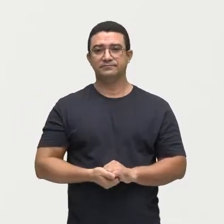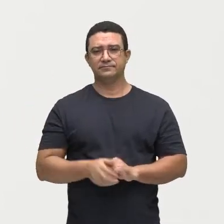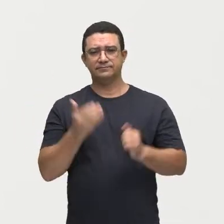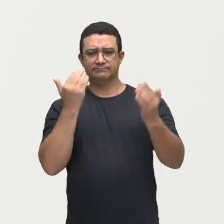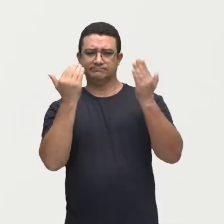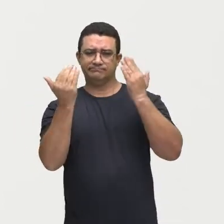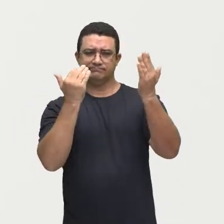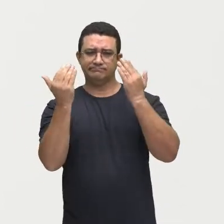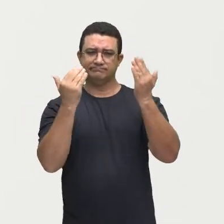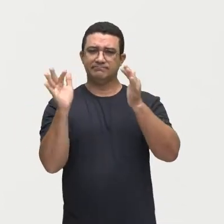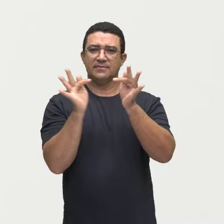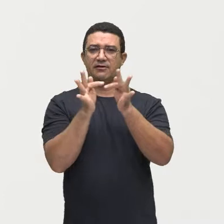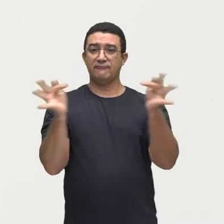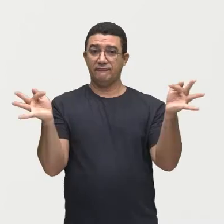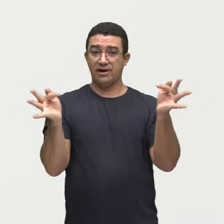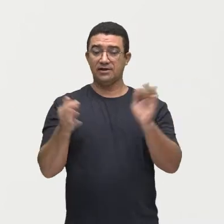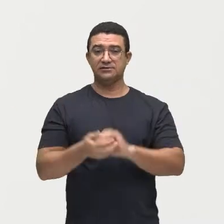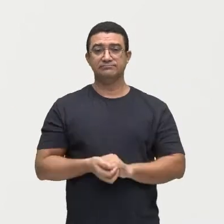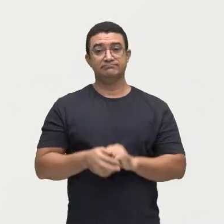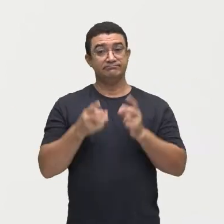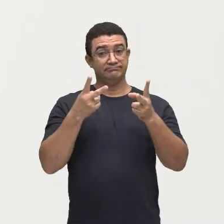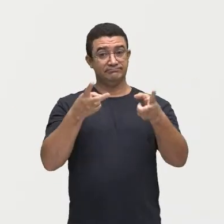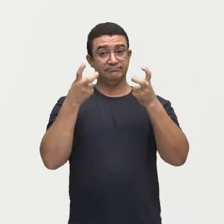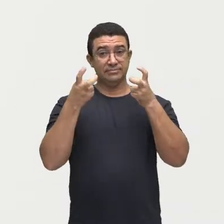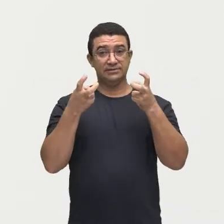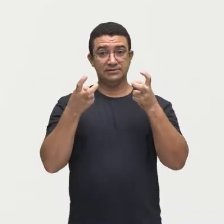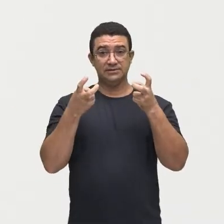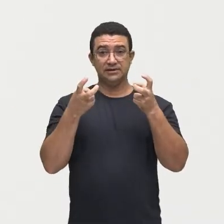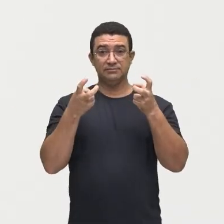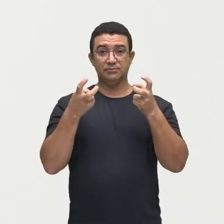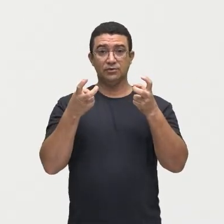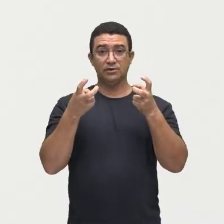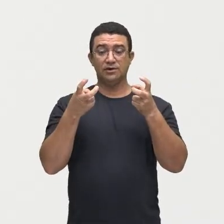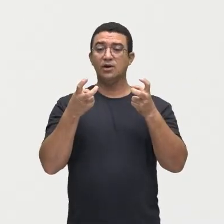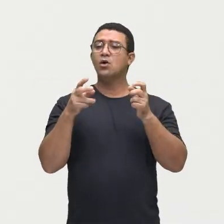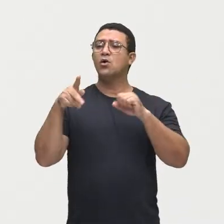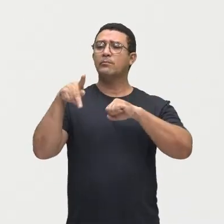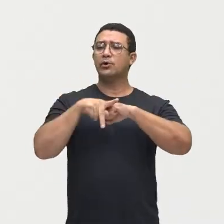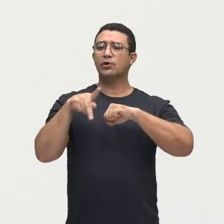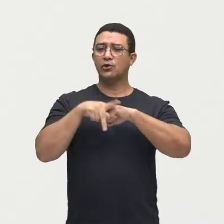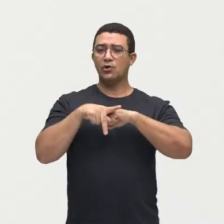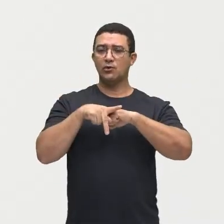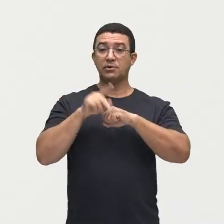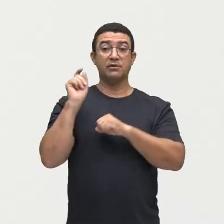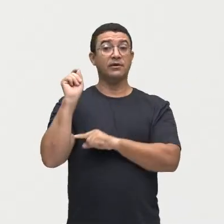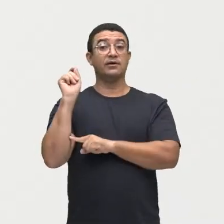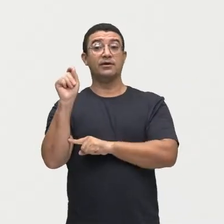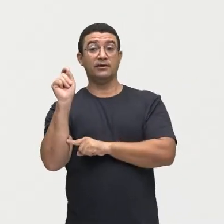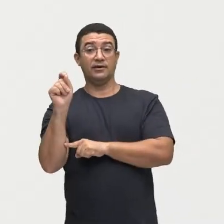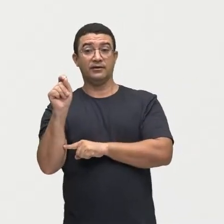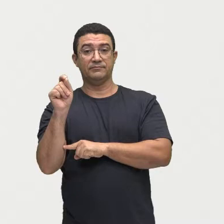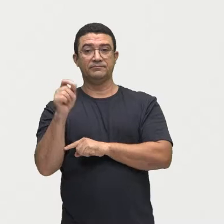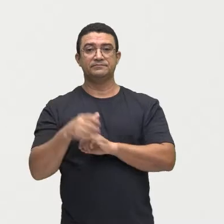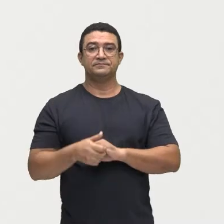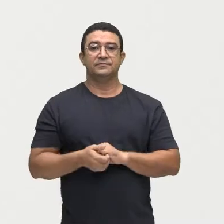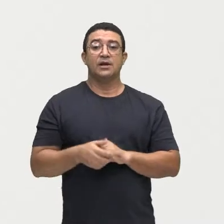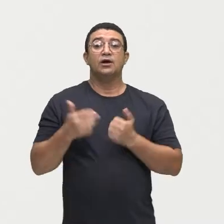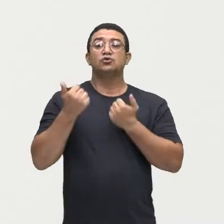analisando a oração, percebo que esse pronome relativo que,